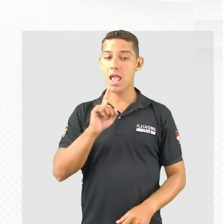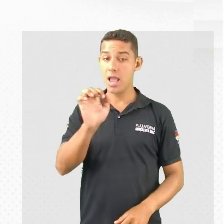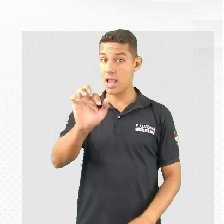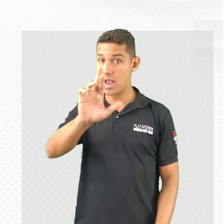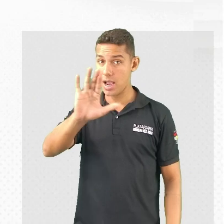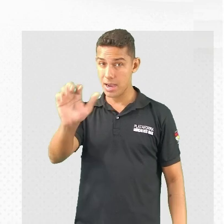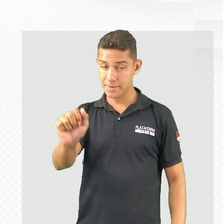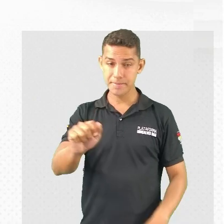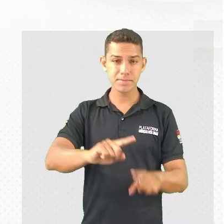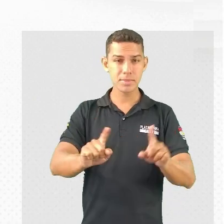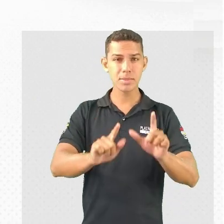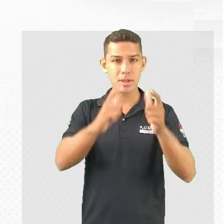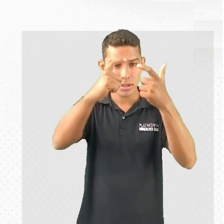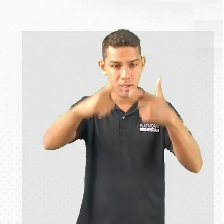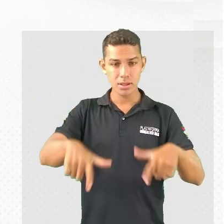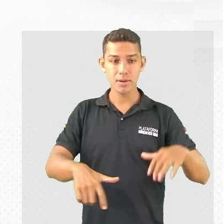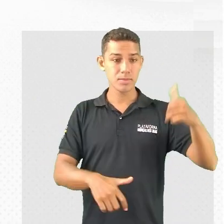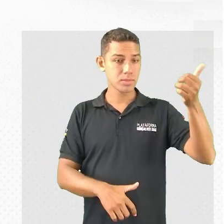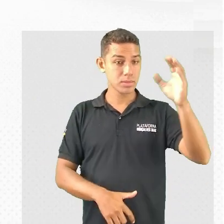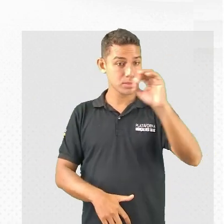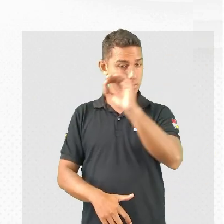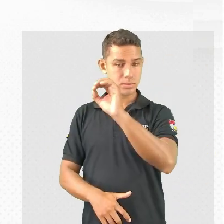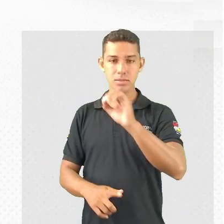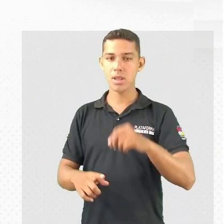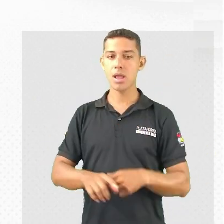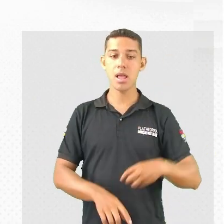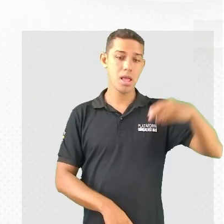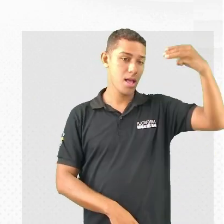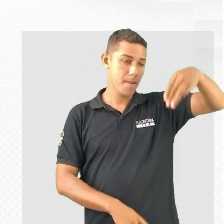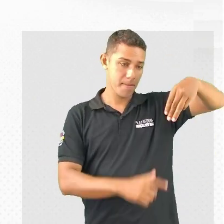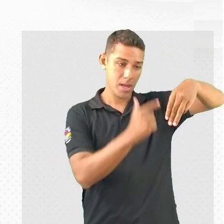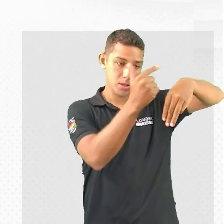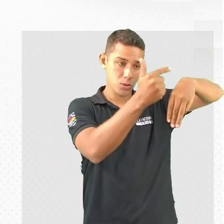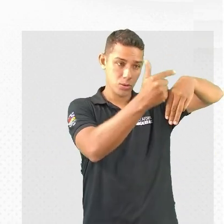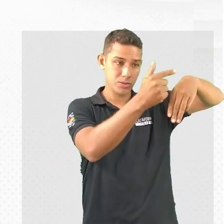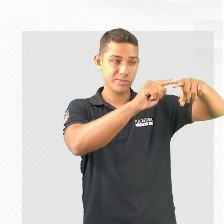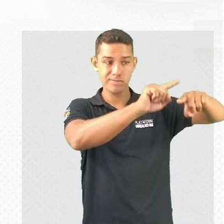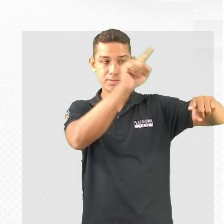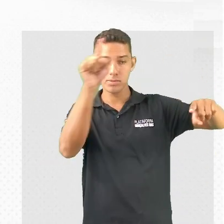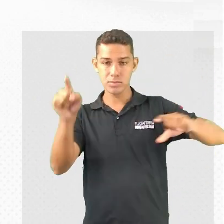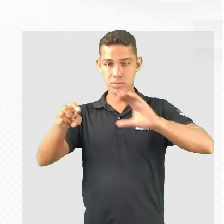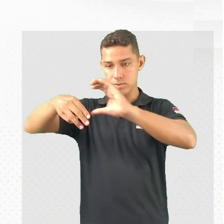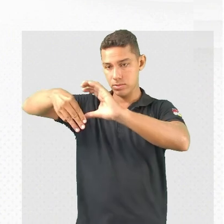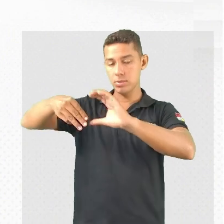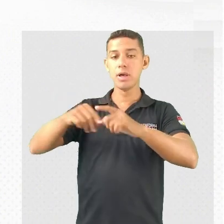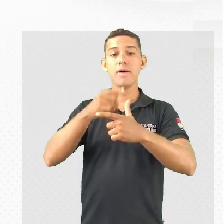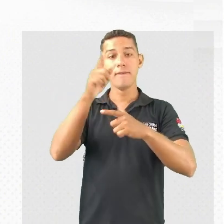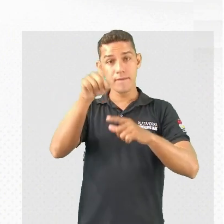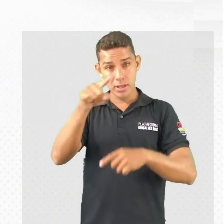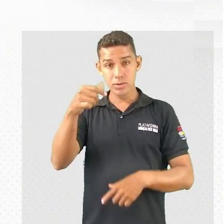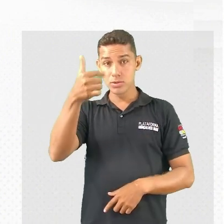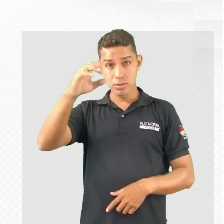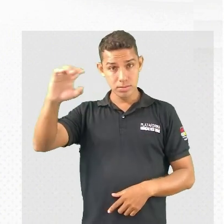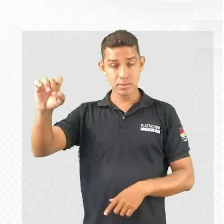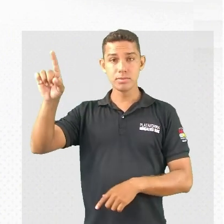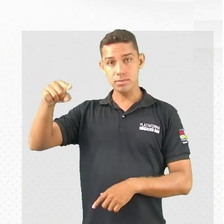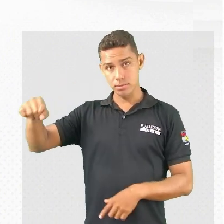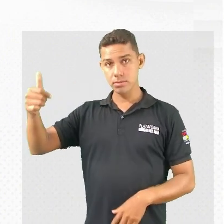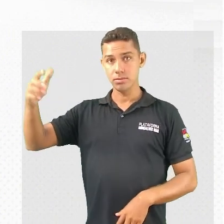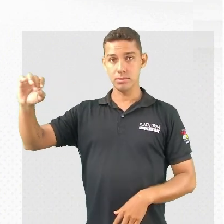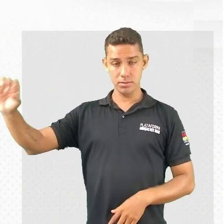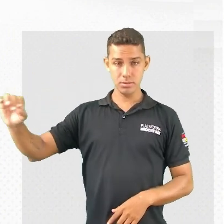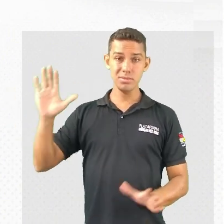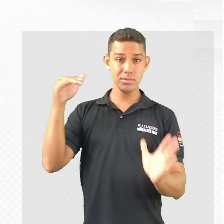cada casa vale 100. Então, você tem metro quadrado para transformar para centímetro quadrado, tu multiplica por 100 e depois multiplica por 100, até chegar em